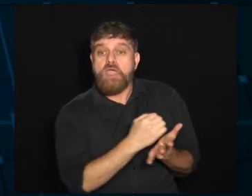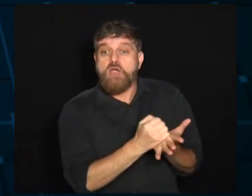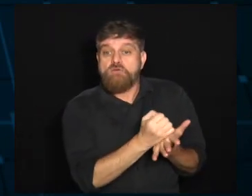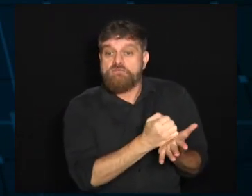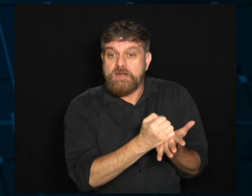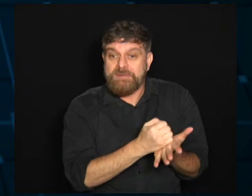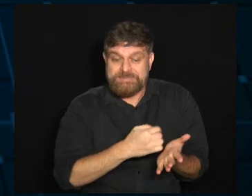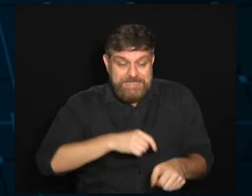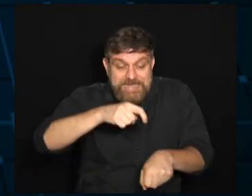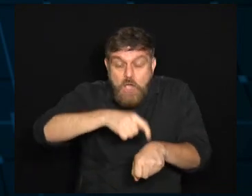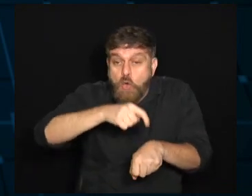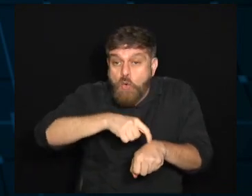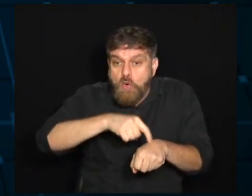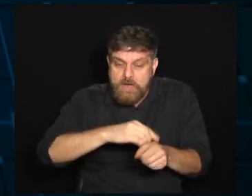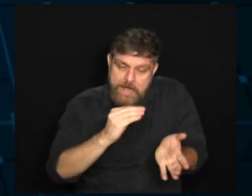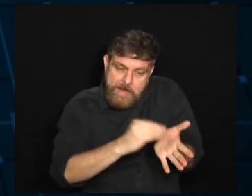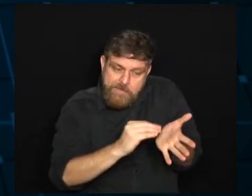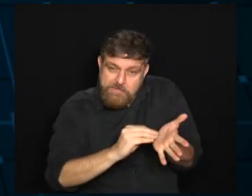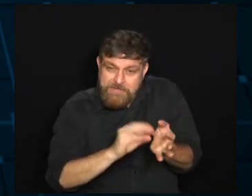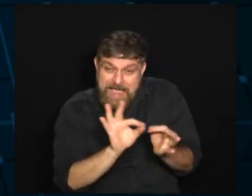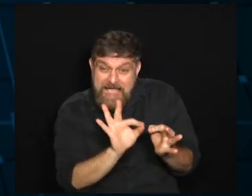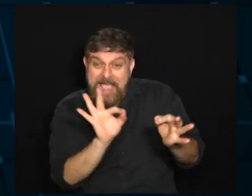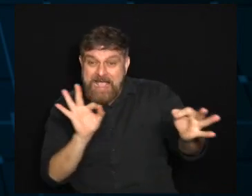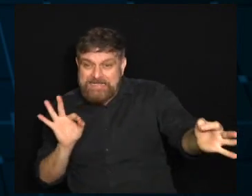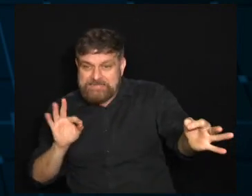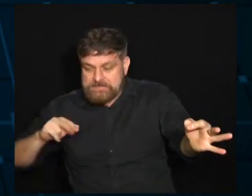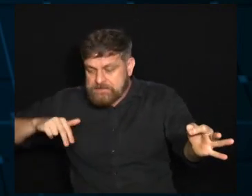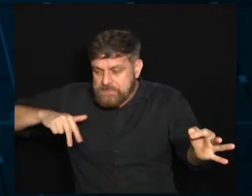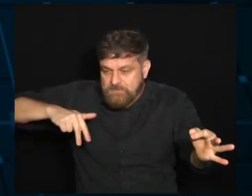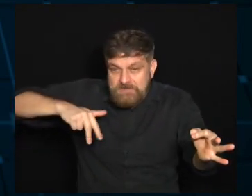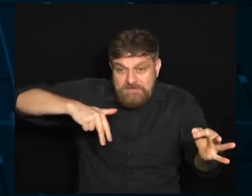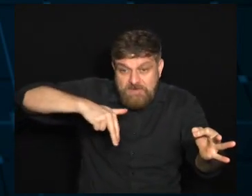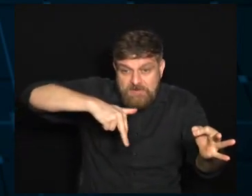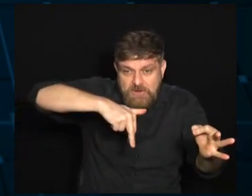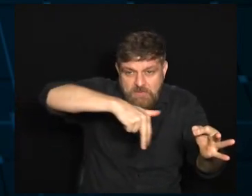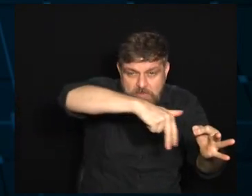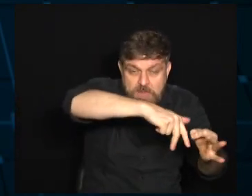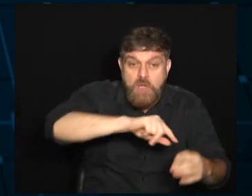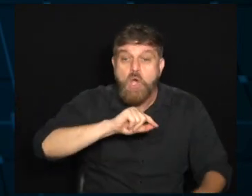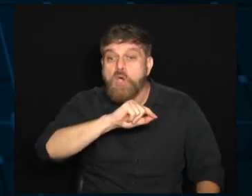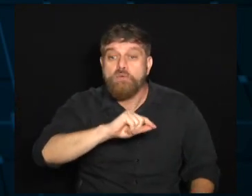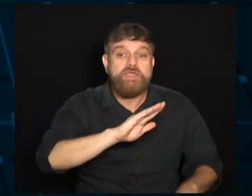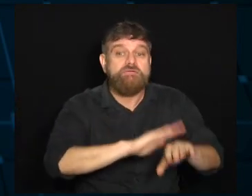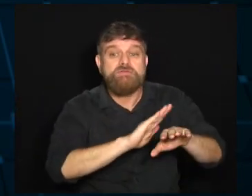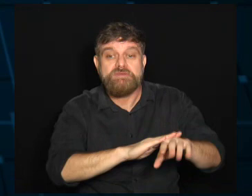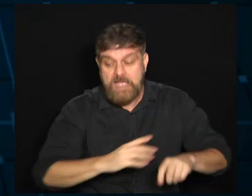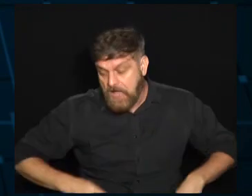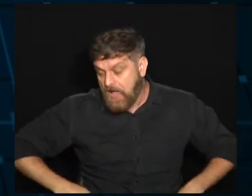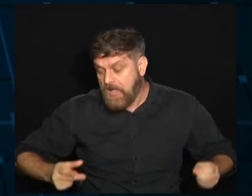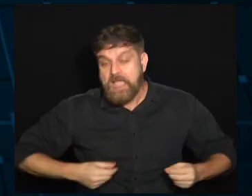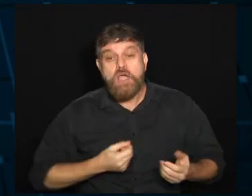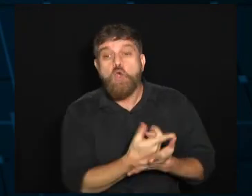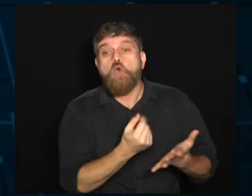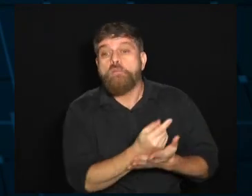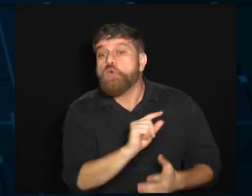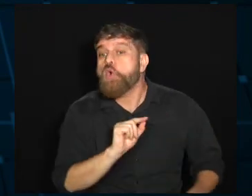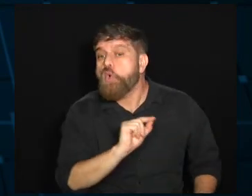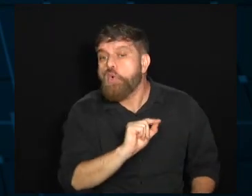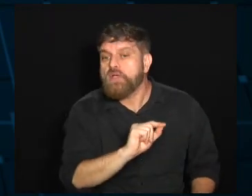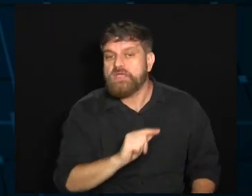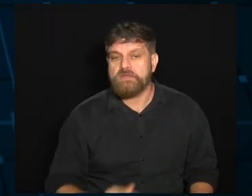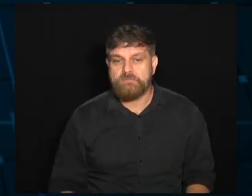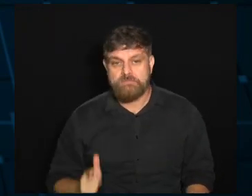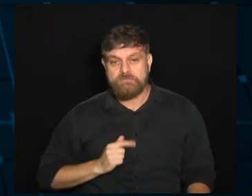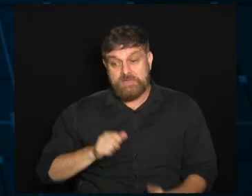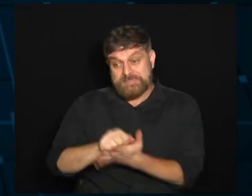coloca o horário, a distância que você está percorrendo e o que você gastou com esse ticket, né? Para evitar